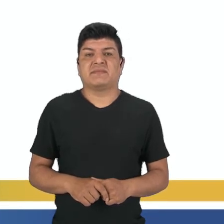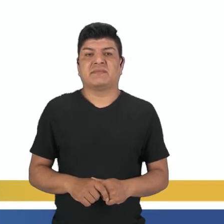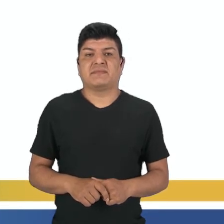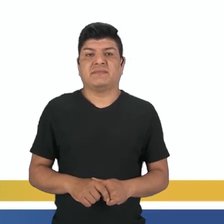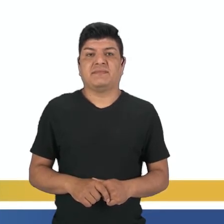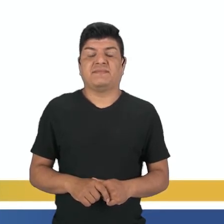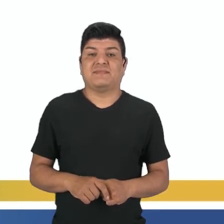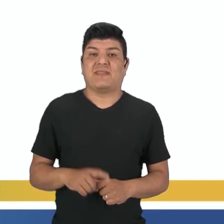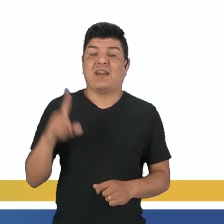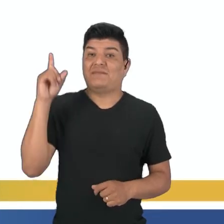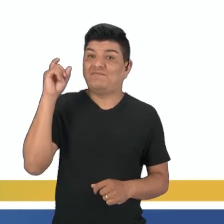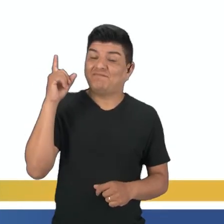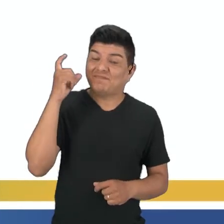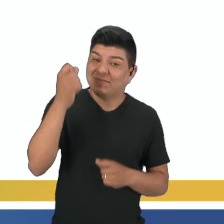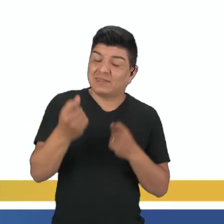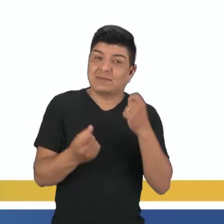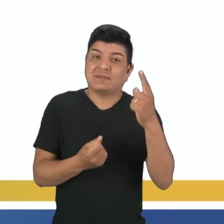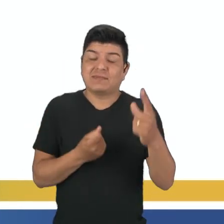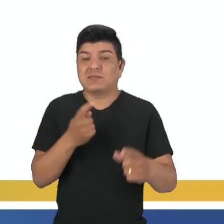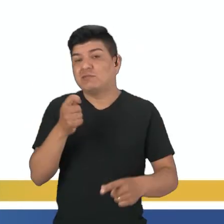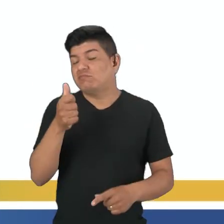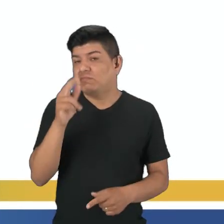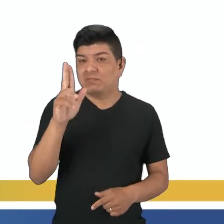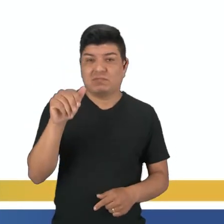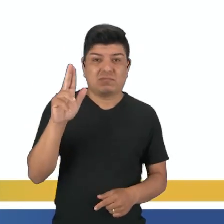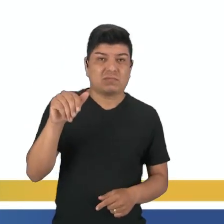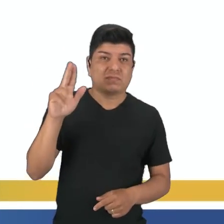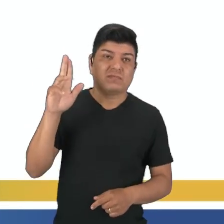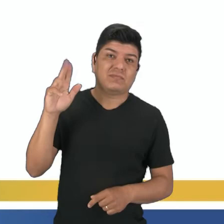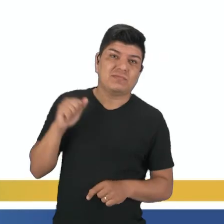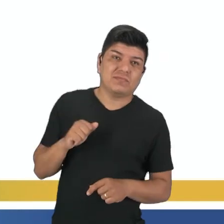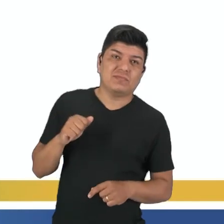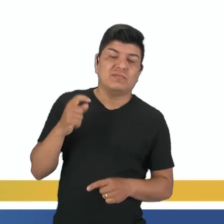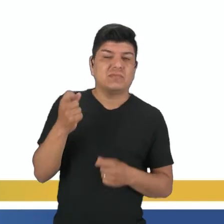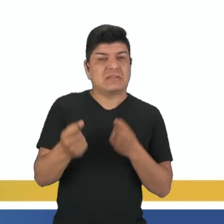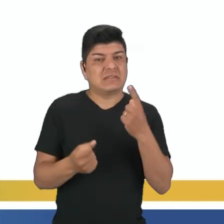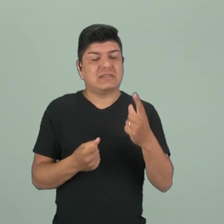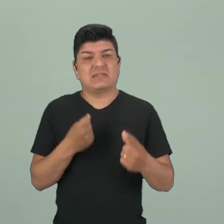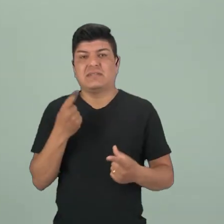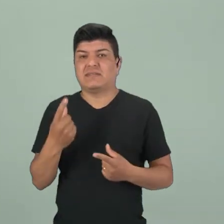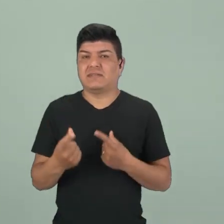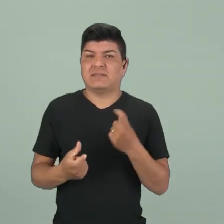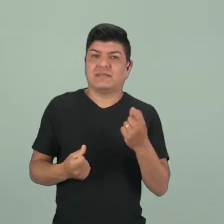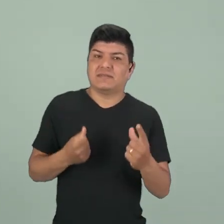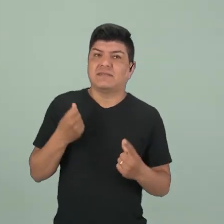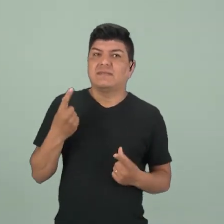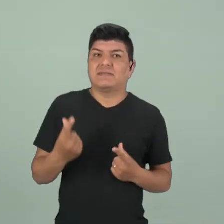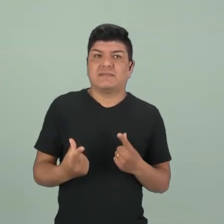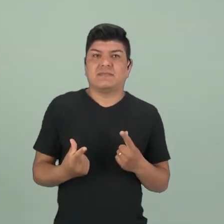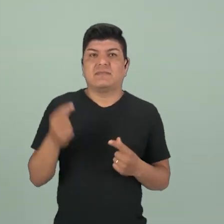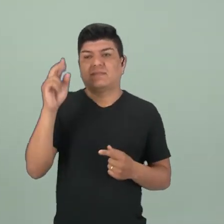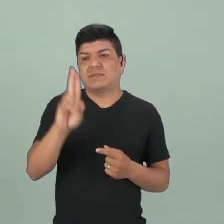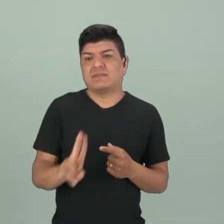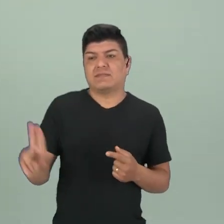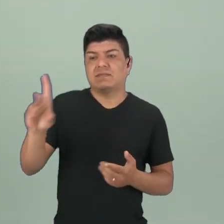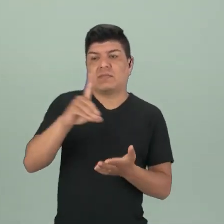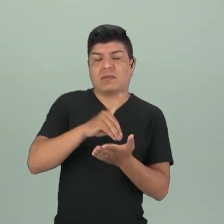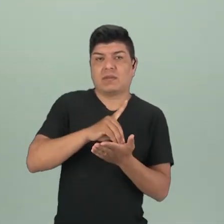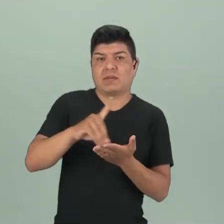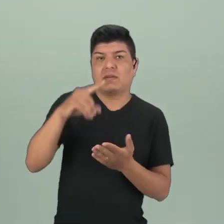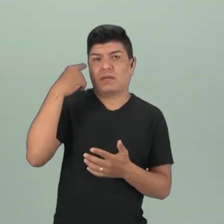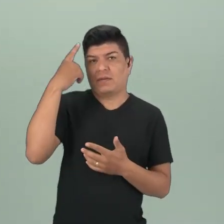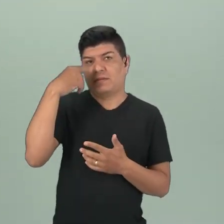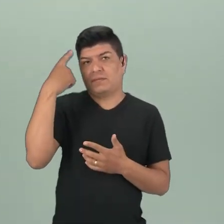seja, dificilmente, ou quase nunca, ou raramente, ou rara vez. Uso o dicionário